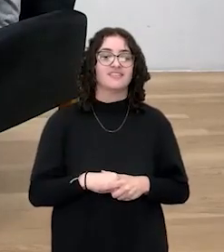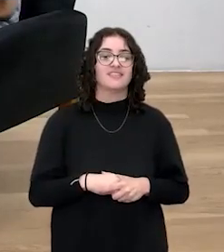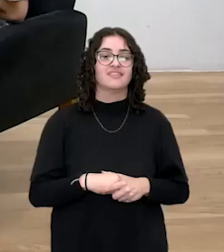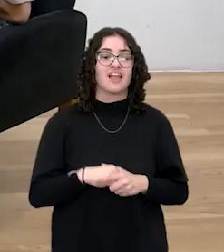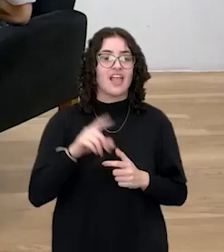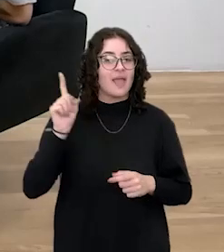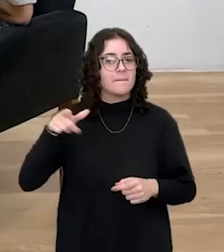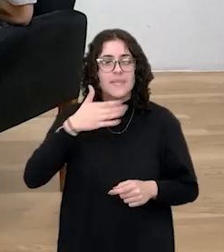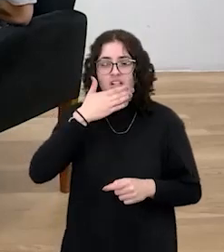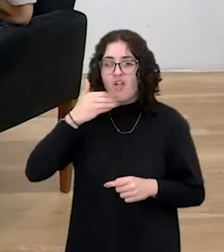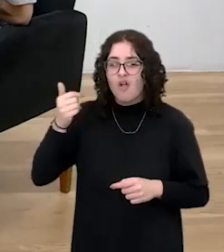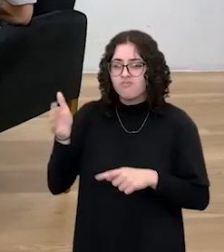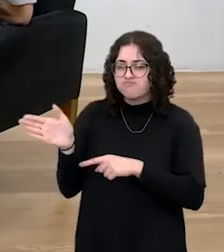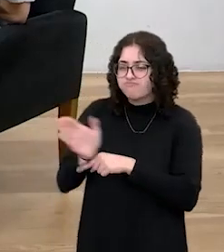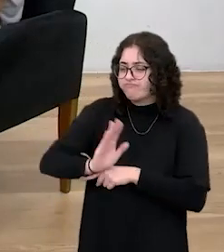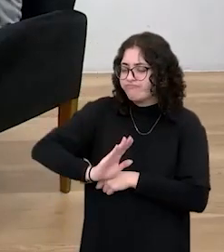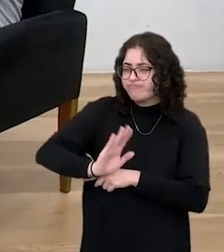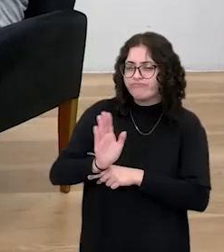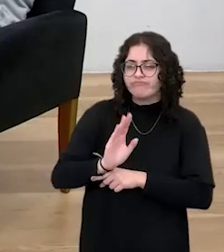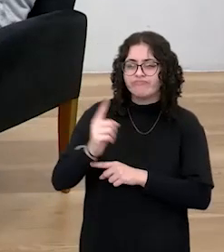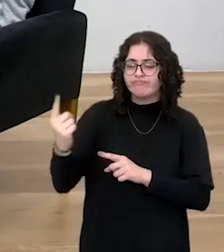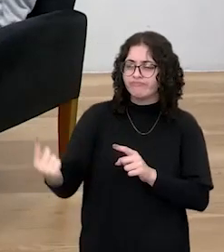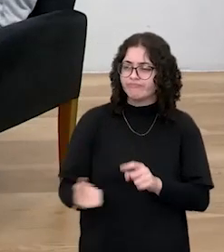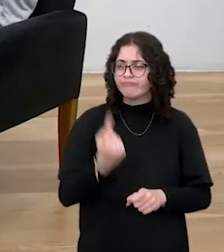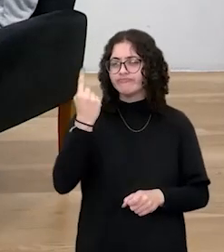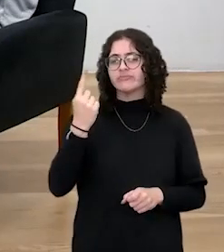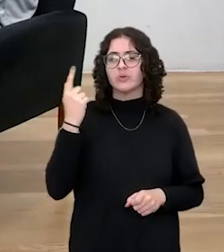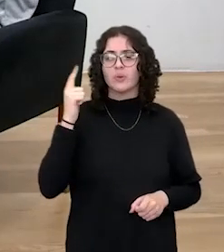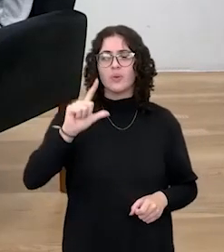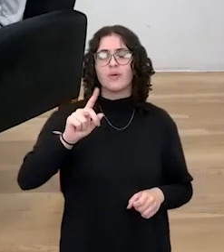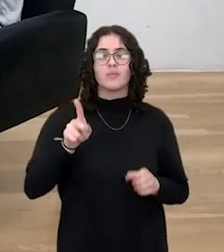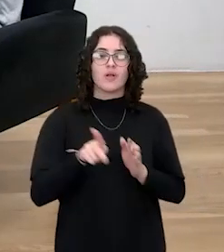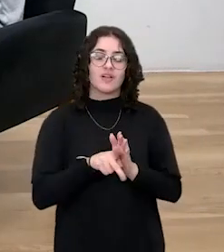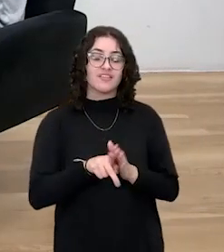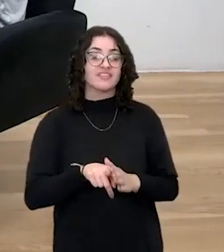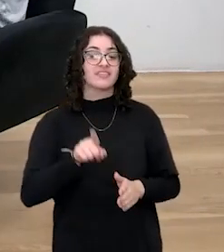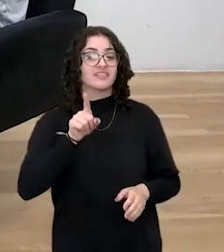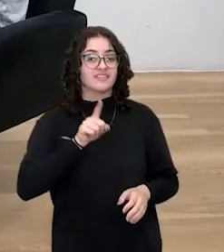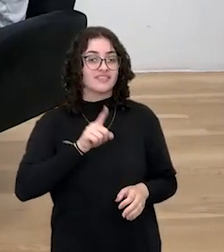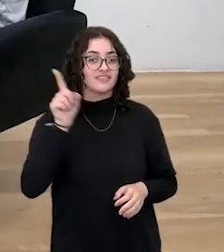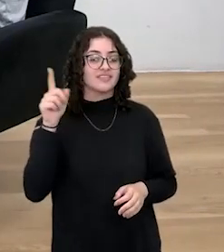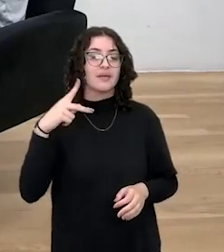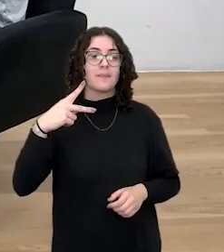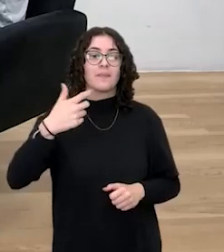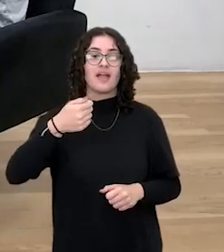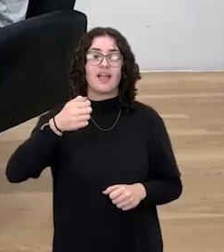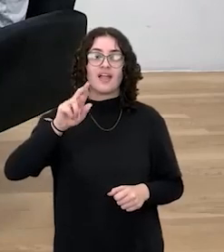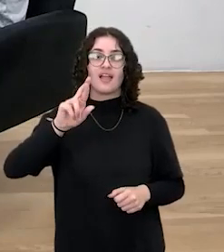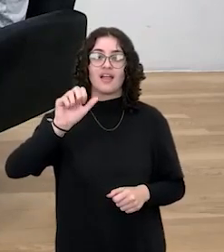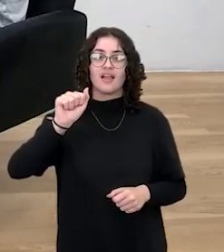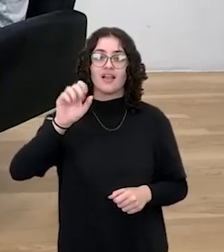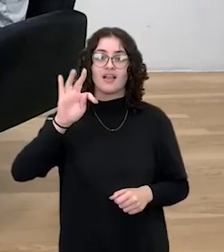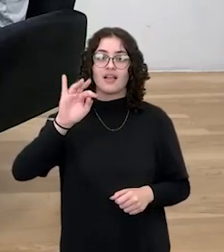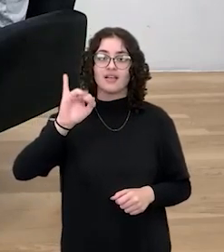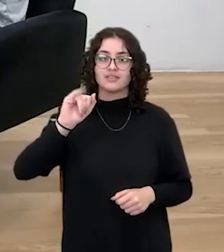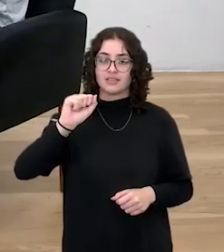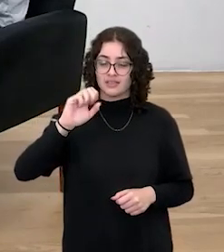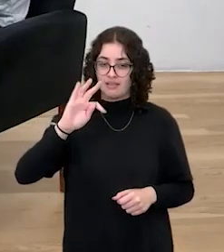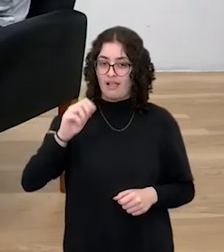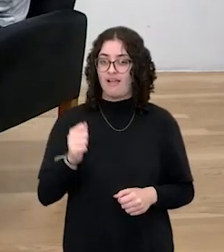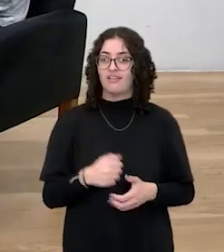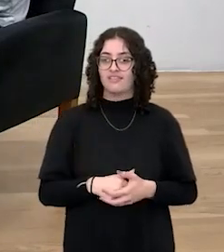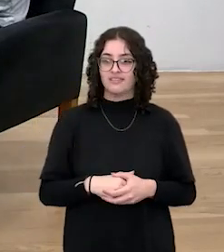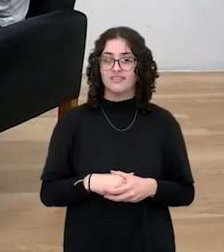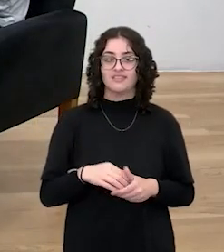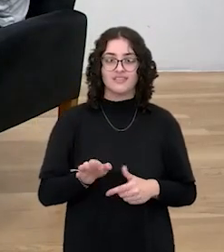melhor filme pela primeira vez na história de um festival de cinema em Hollywood, que foi o Parasita. E não foi o melhor filme estrangeiro só.